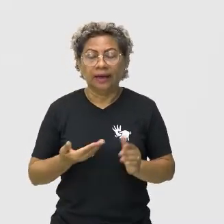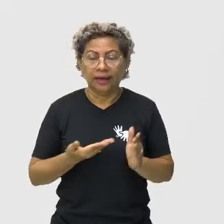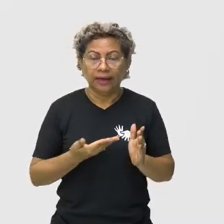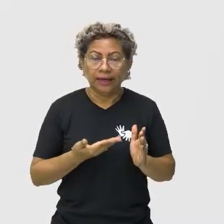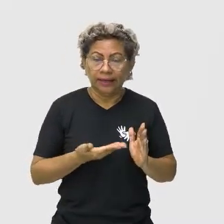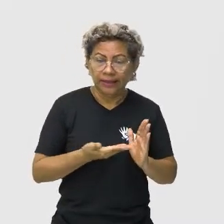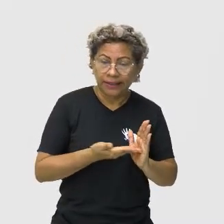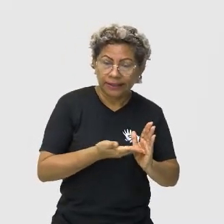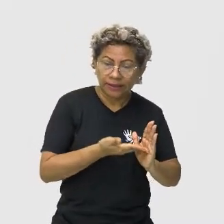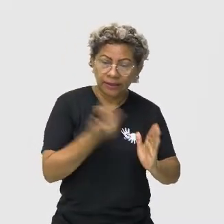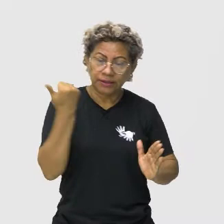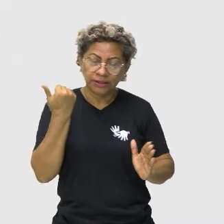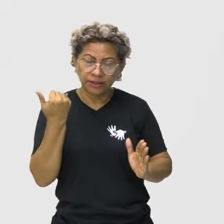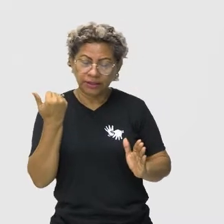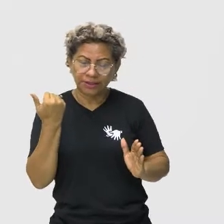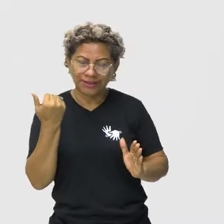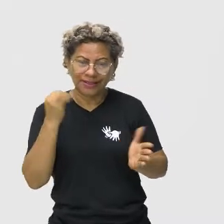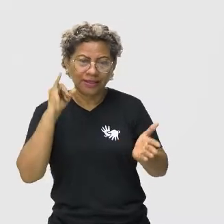de tarifas